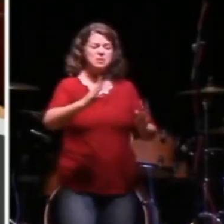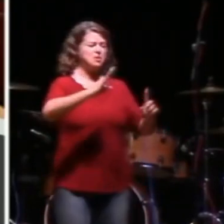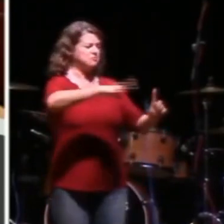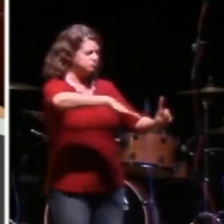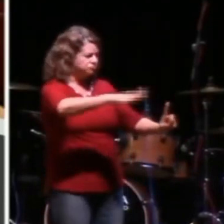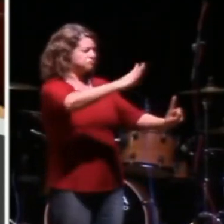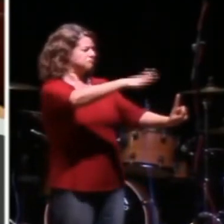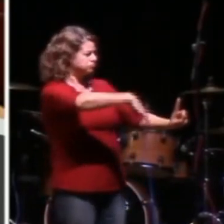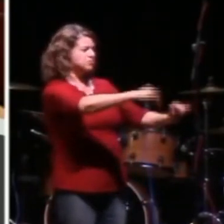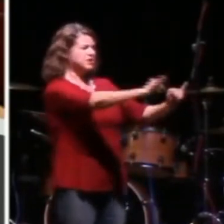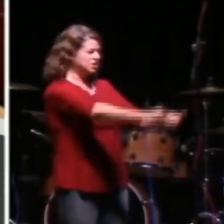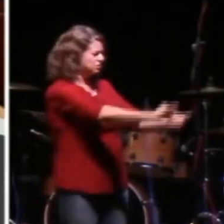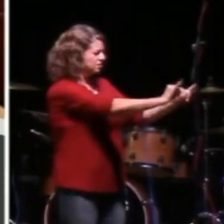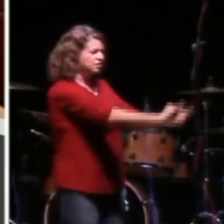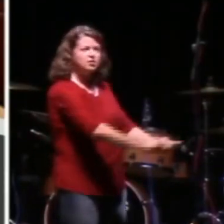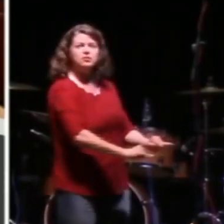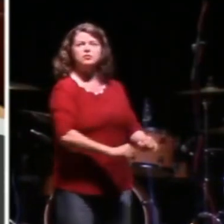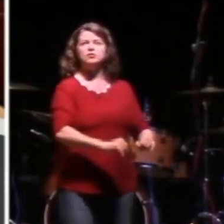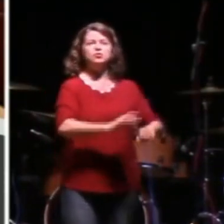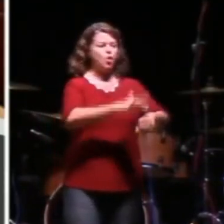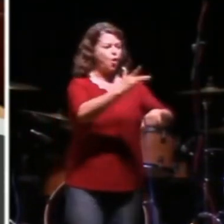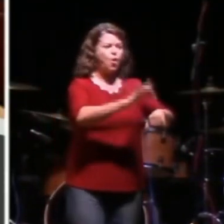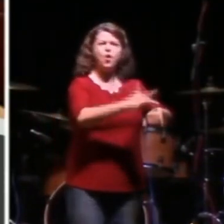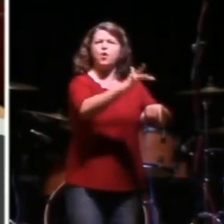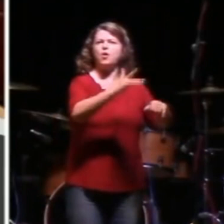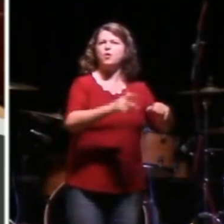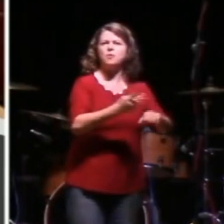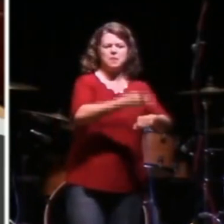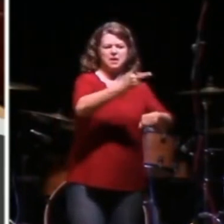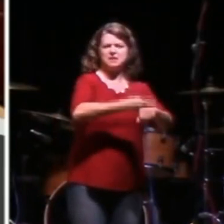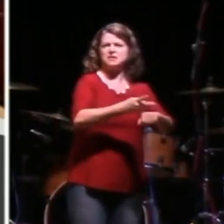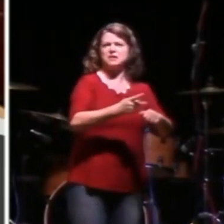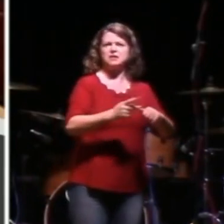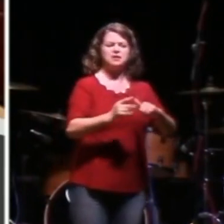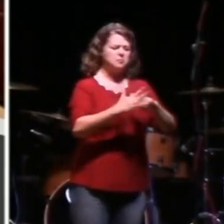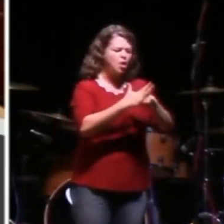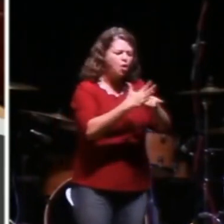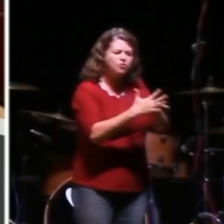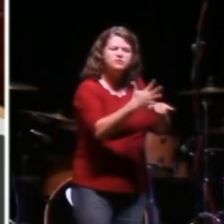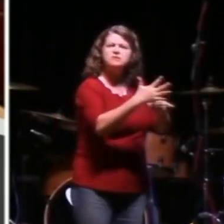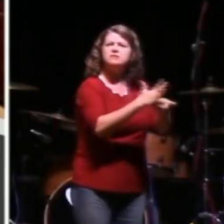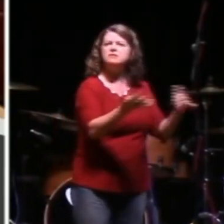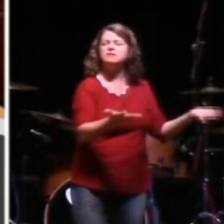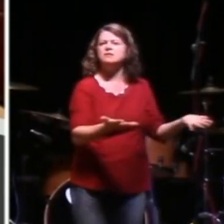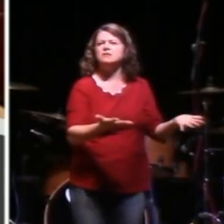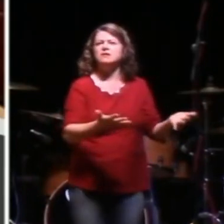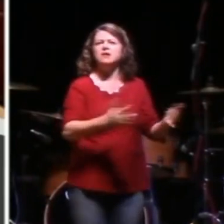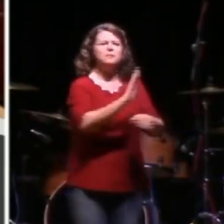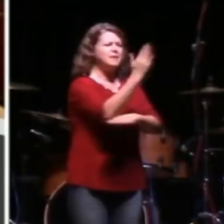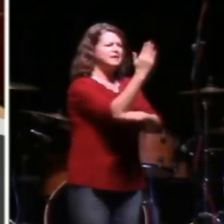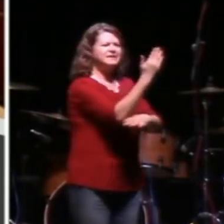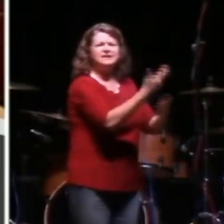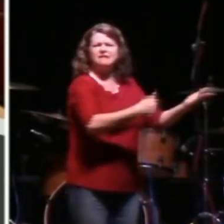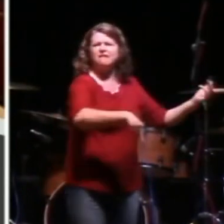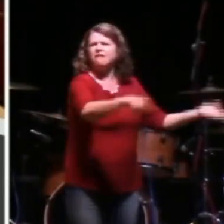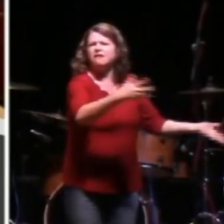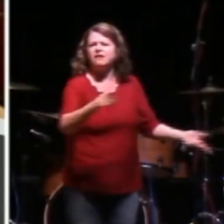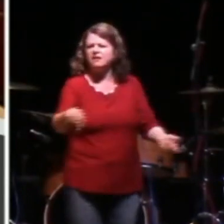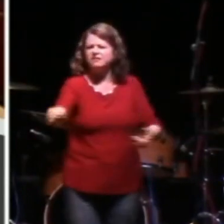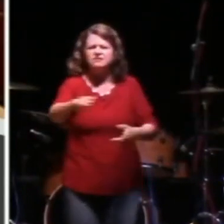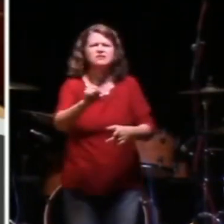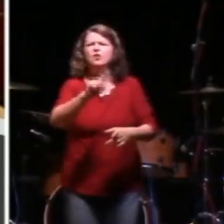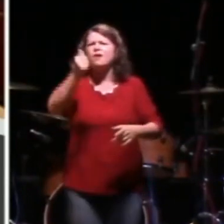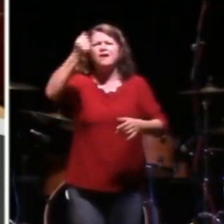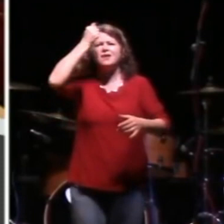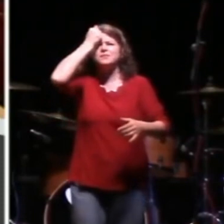ciclos de ouro prata bronze pedra madeira e dos que não podem ver nem ouvir nem andar também não se arrependerão no seu